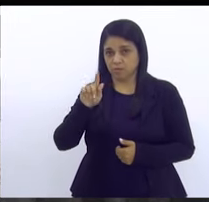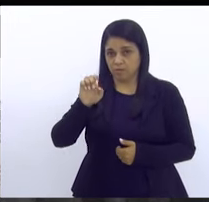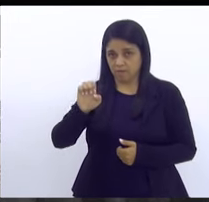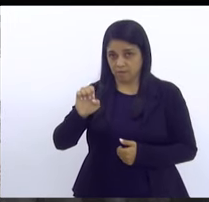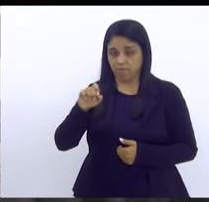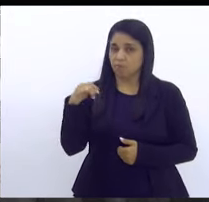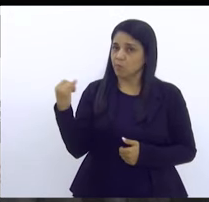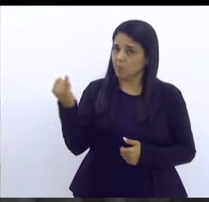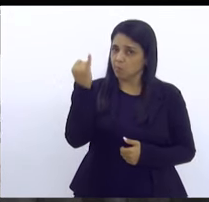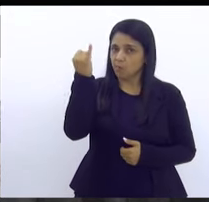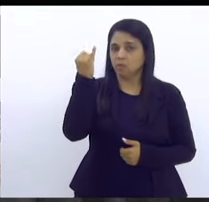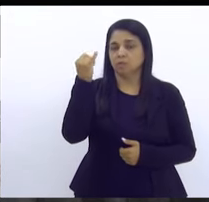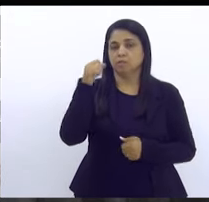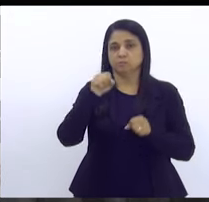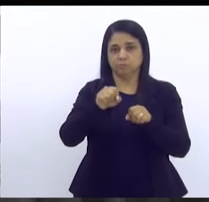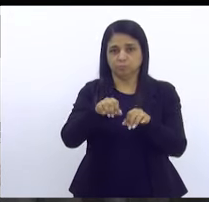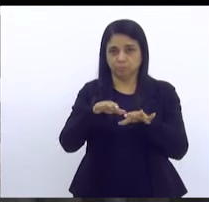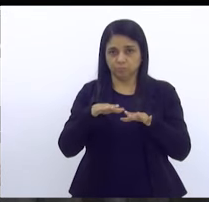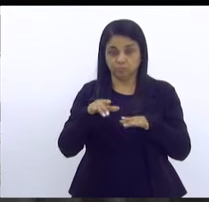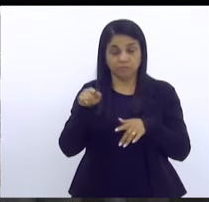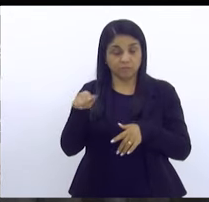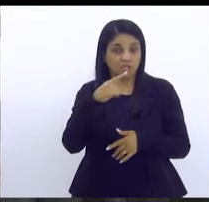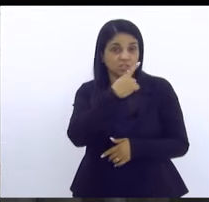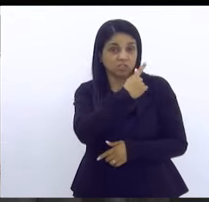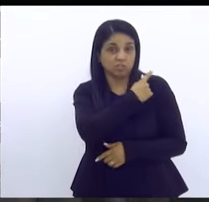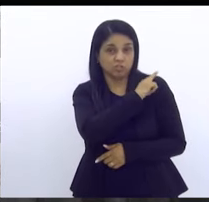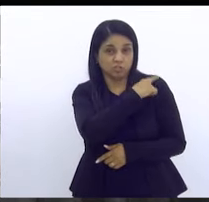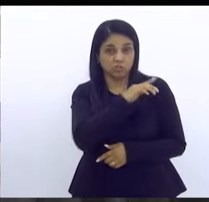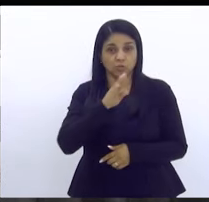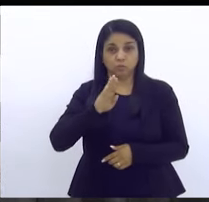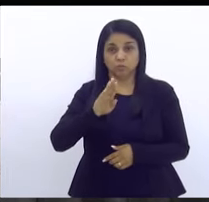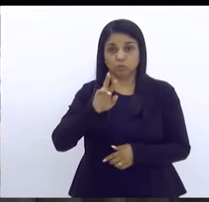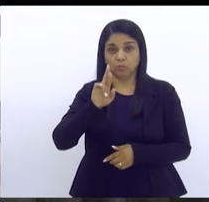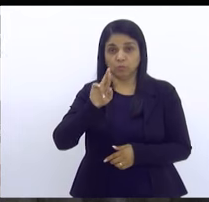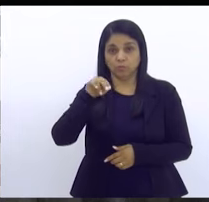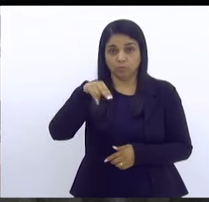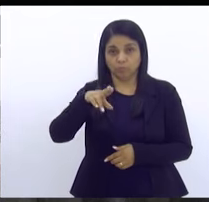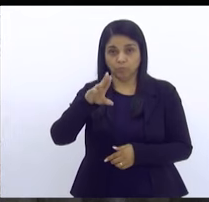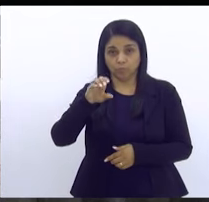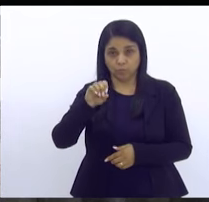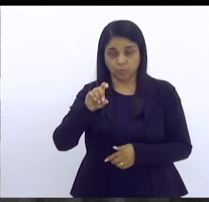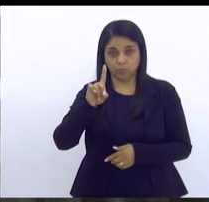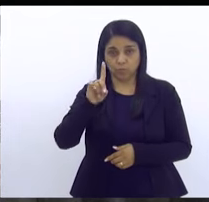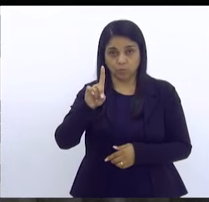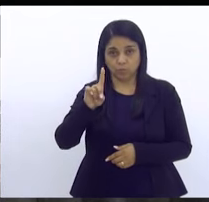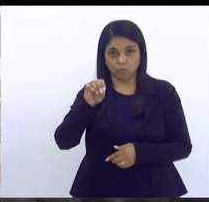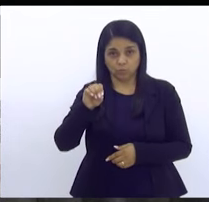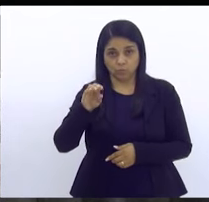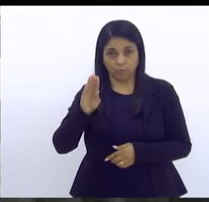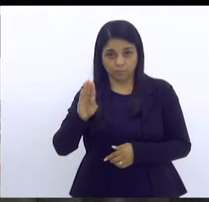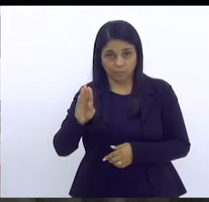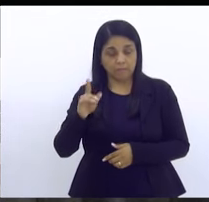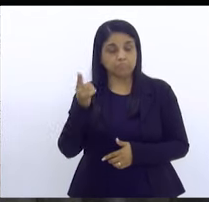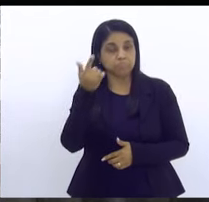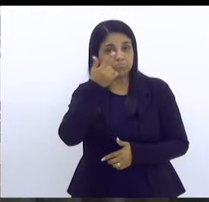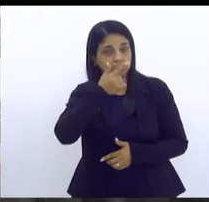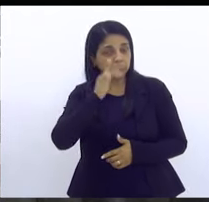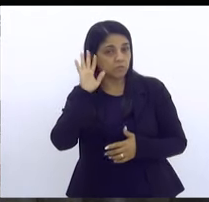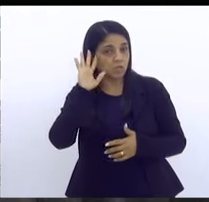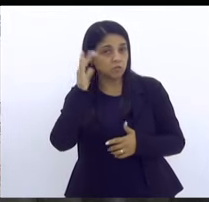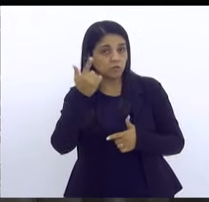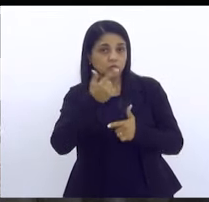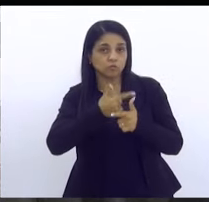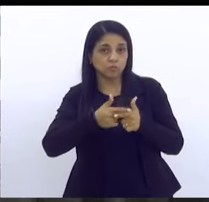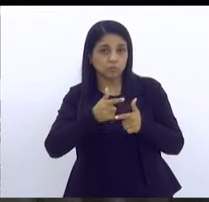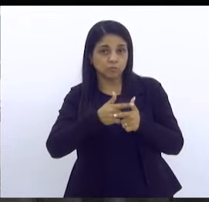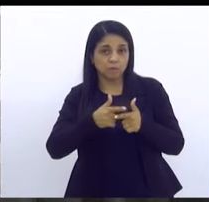Nós conseguimos, na gestão do doutor Bruno Dubê, tratar algumas questões que se arrastavam ao longo dos tempos, que